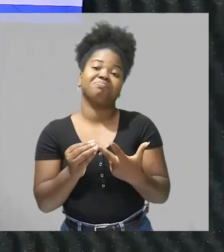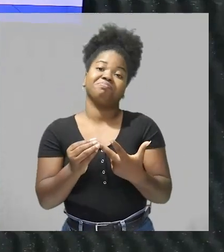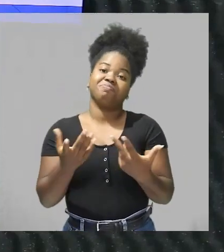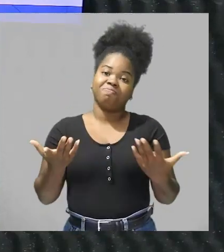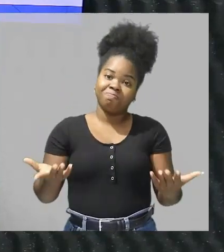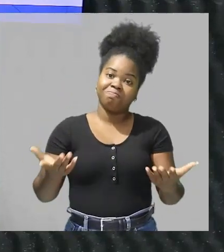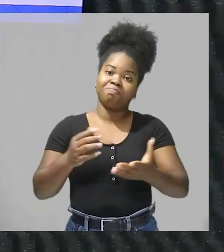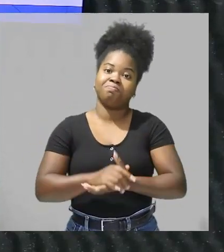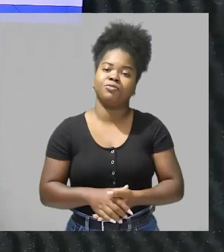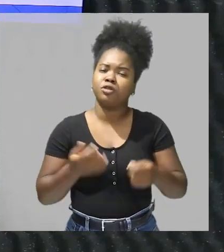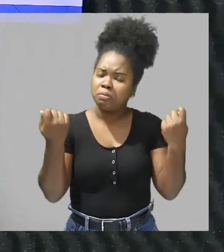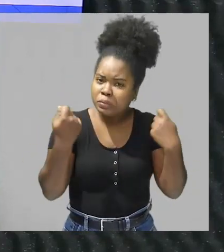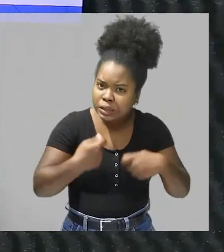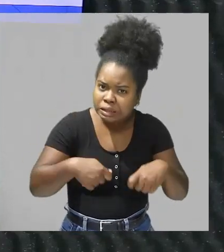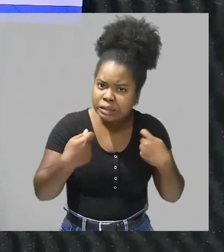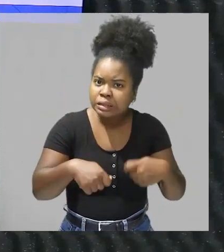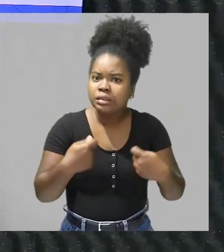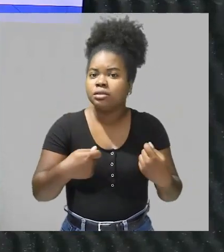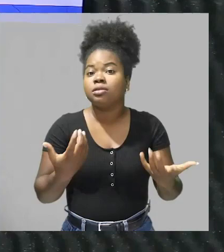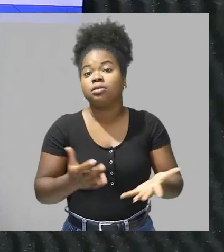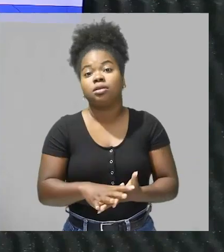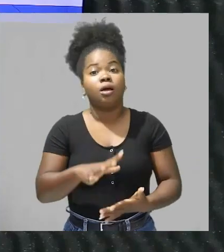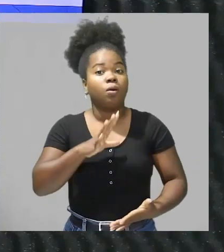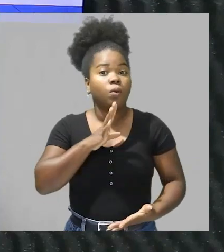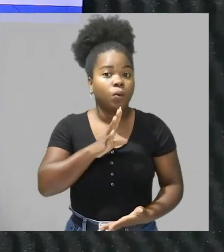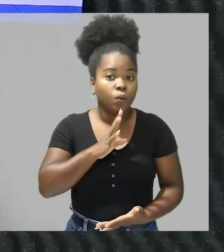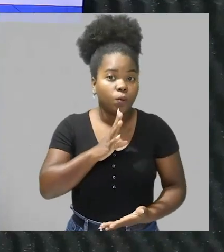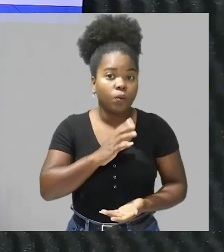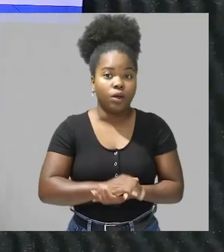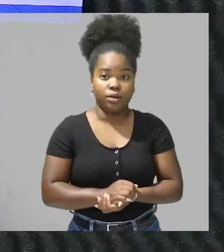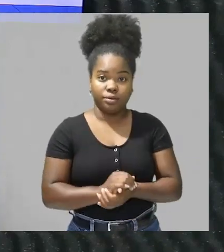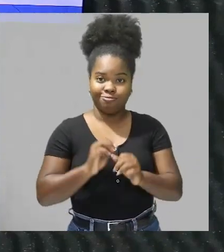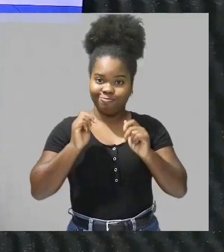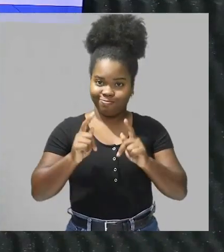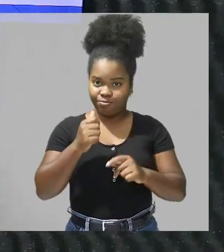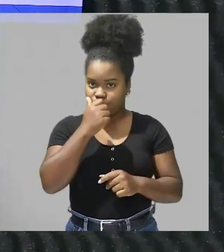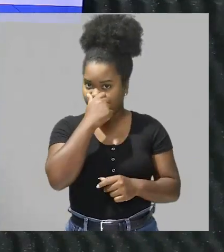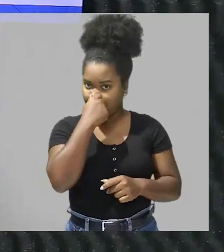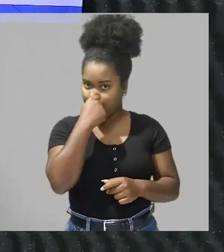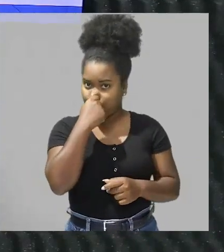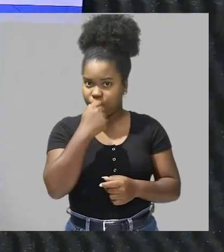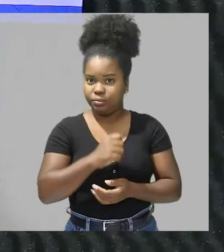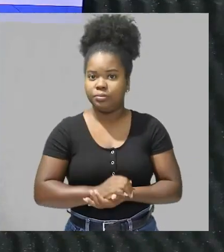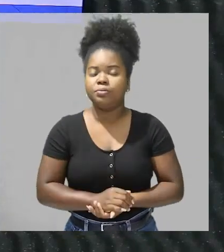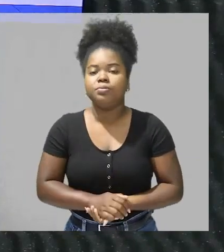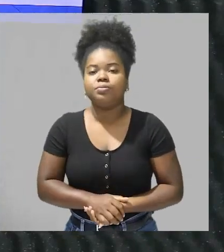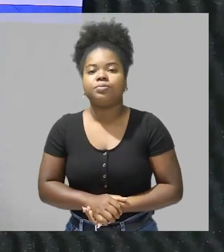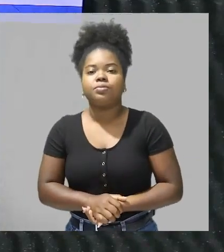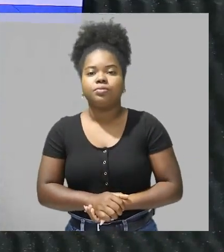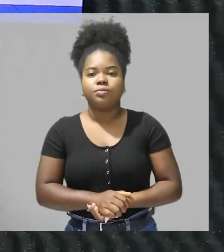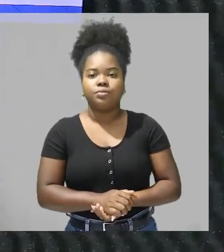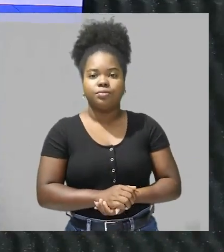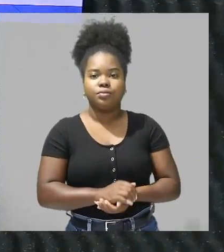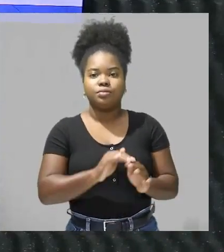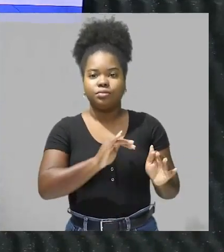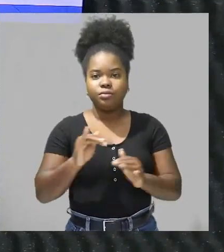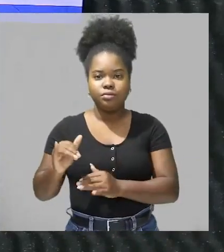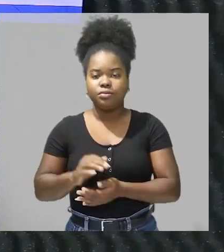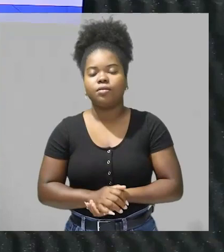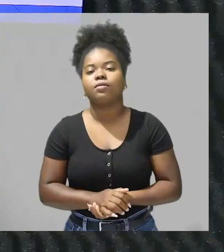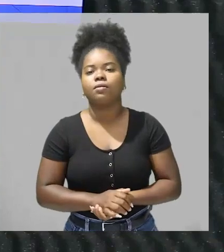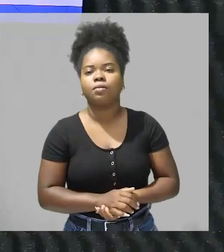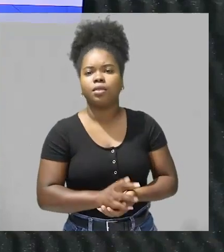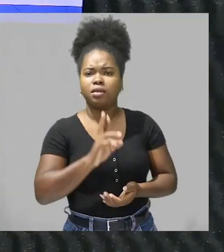a certa é facilidade vou ter essa questão lá na prova da UEMA show de bola então